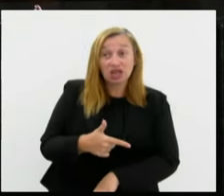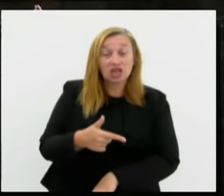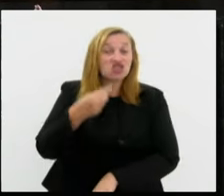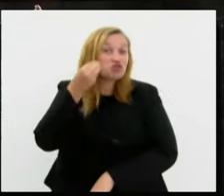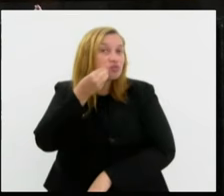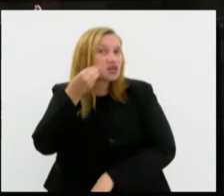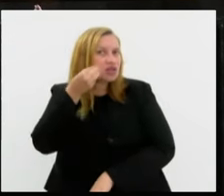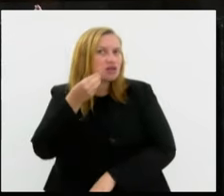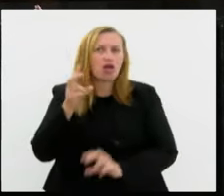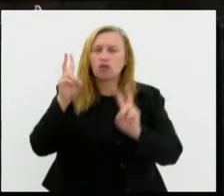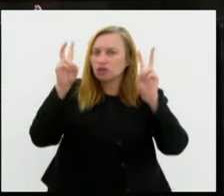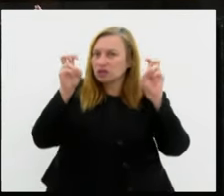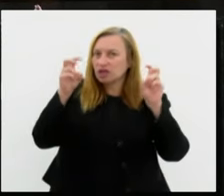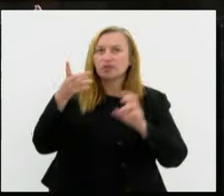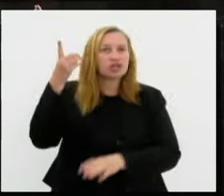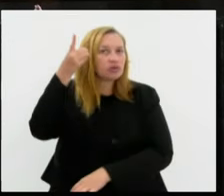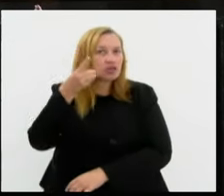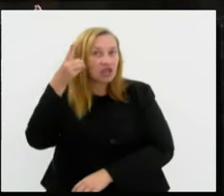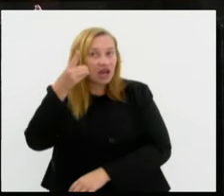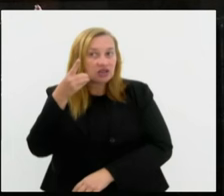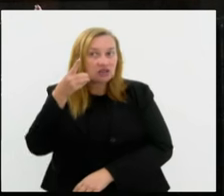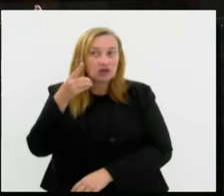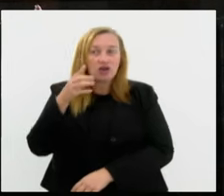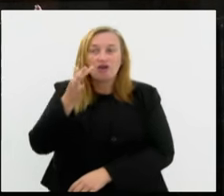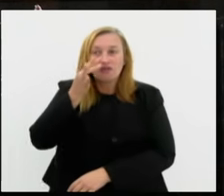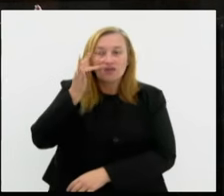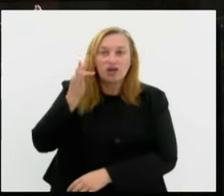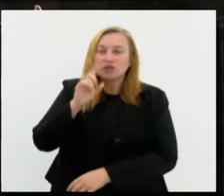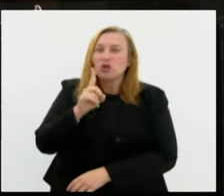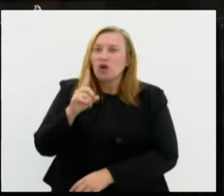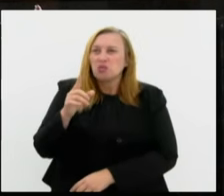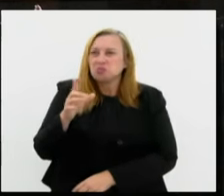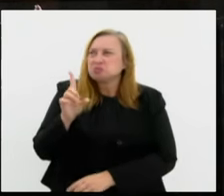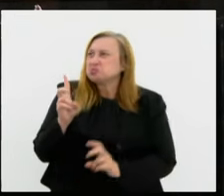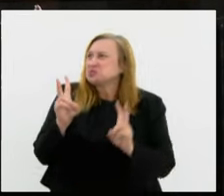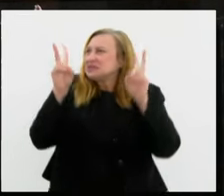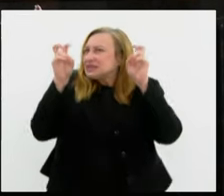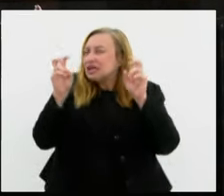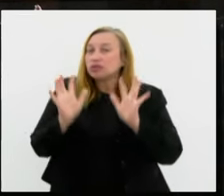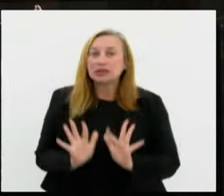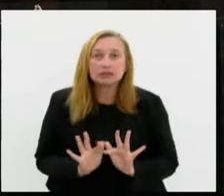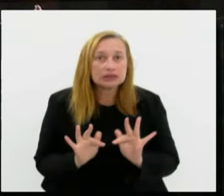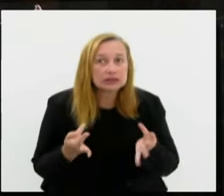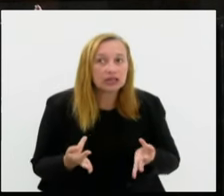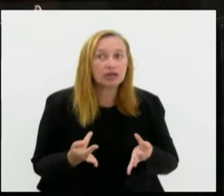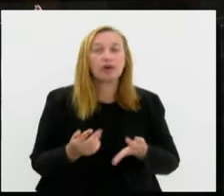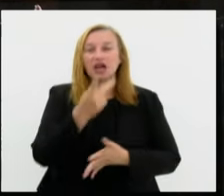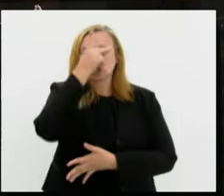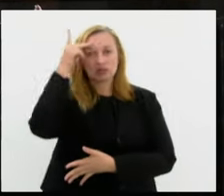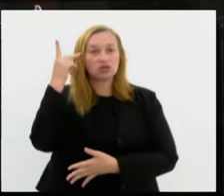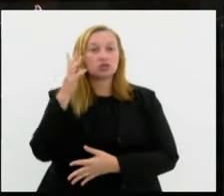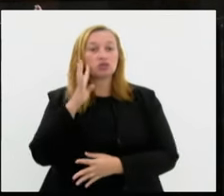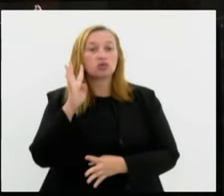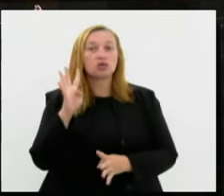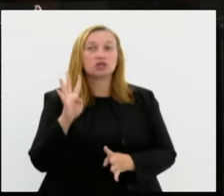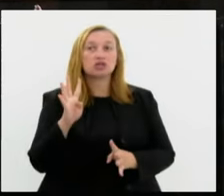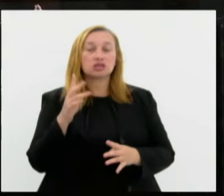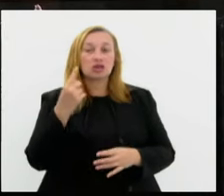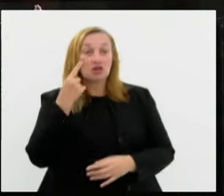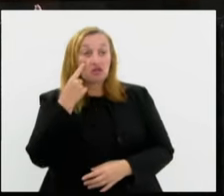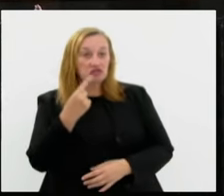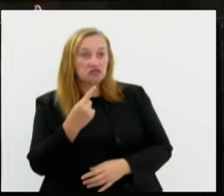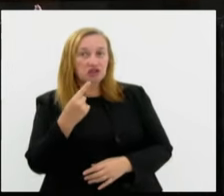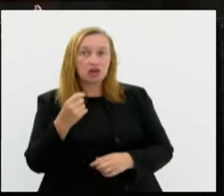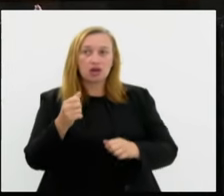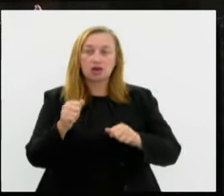num tema, deputado Flávio Serafini, que não é um tema menor. Então, é claro que as pessoas olham para o parlamento e dizem assim: